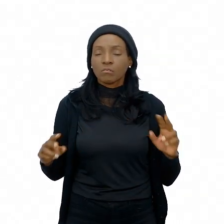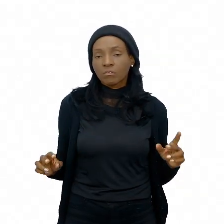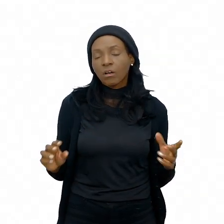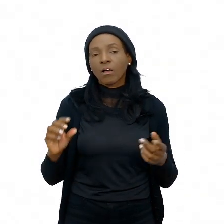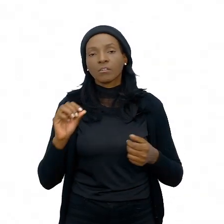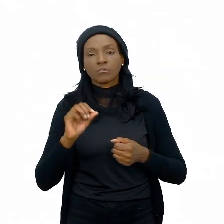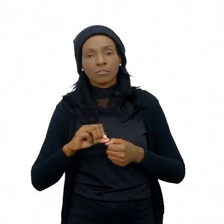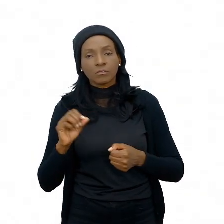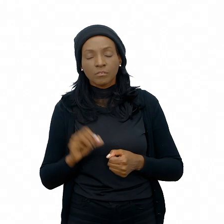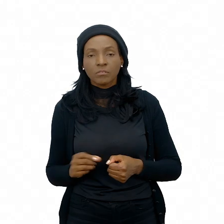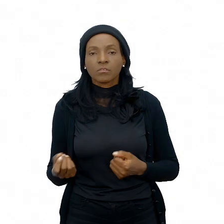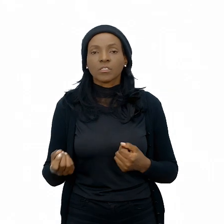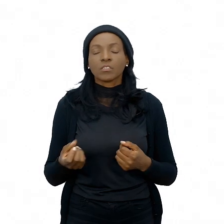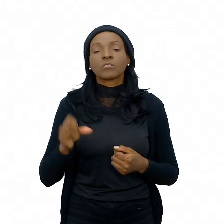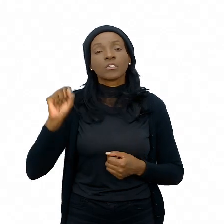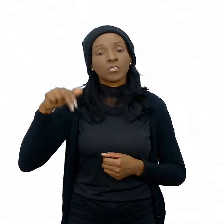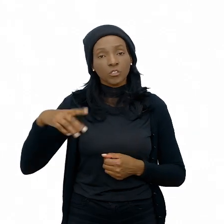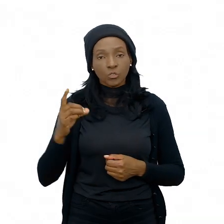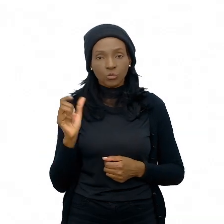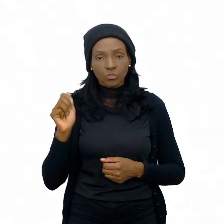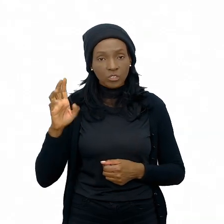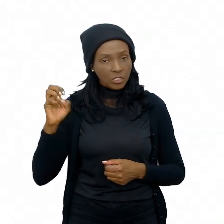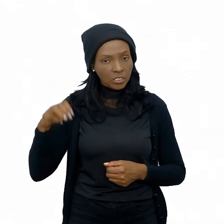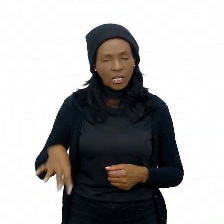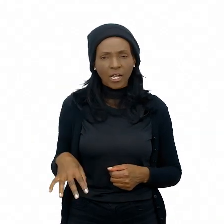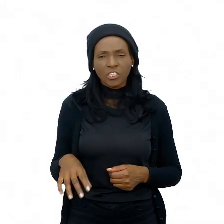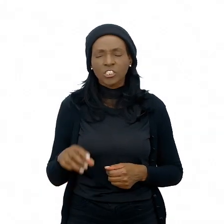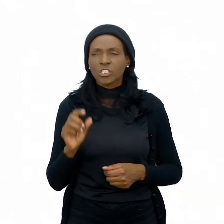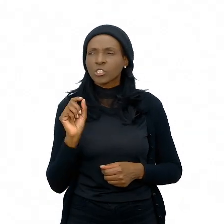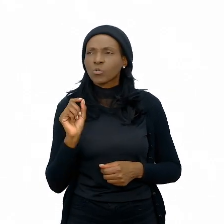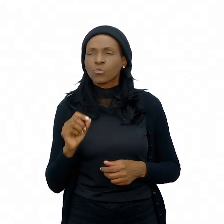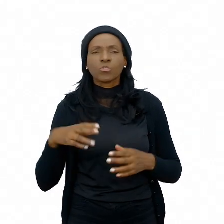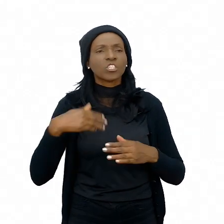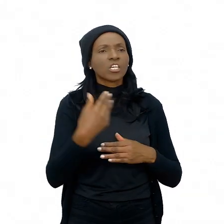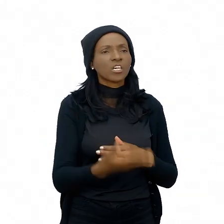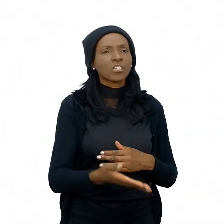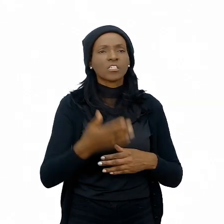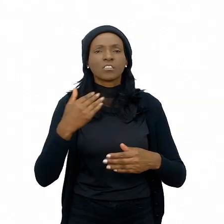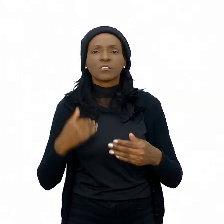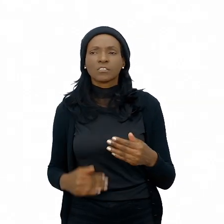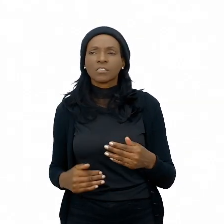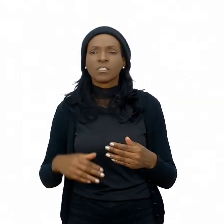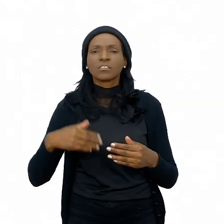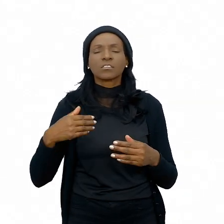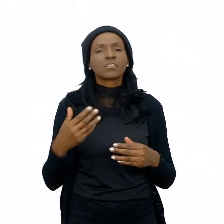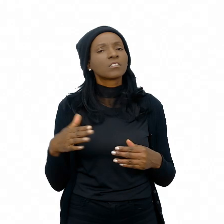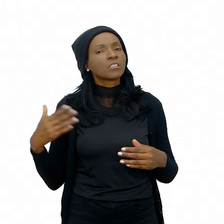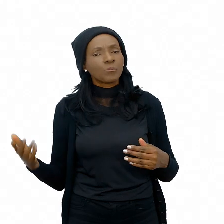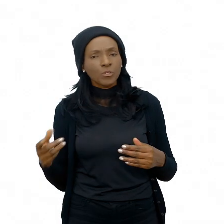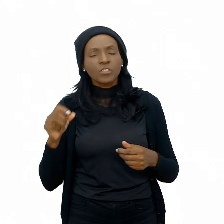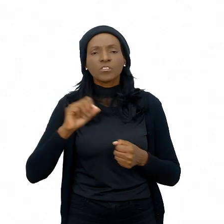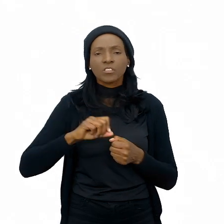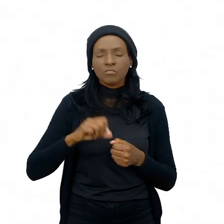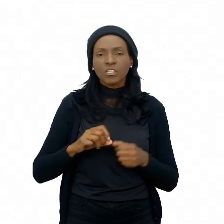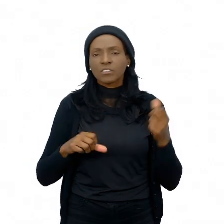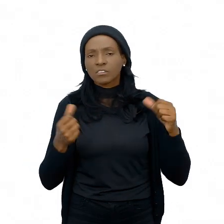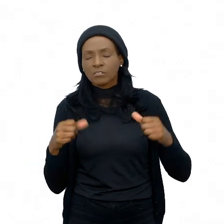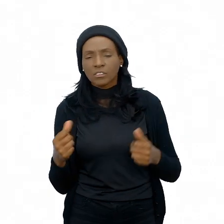para a realização da sondagem, o que fazer antes, durante e após a aplicação da sondagem.